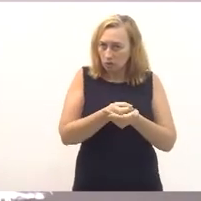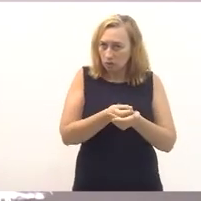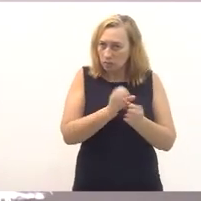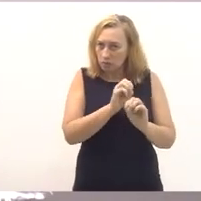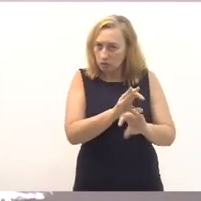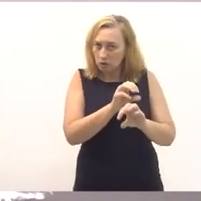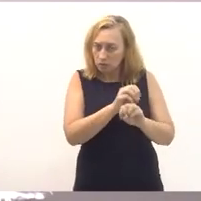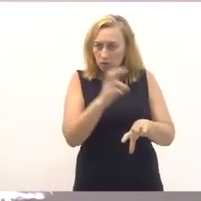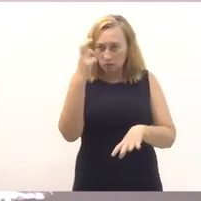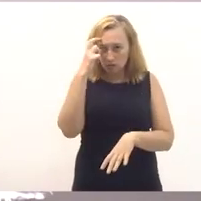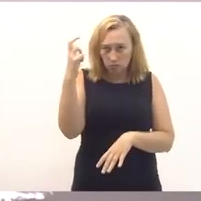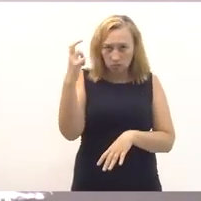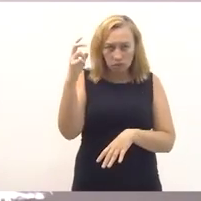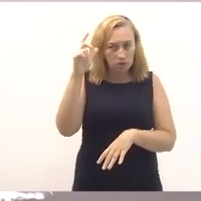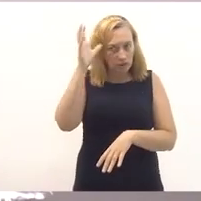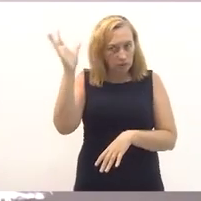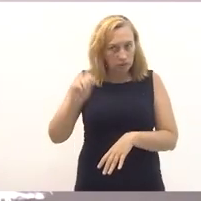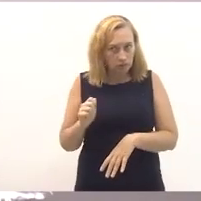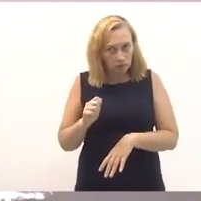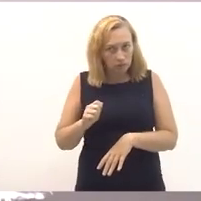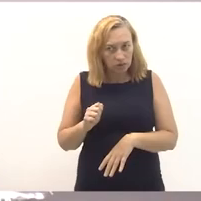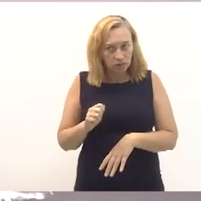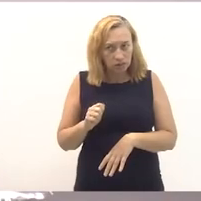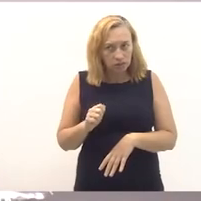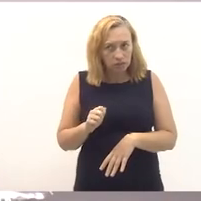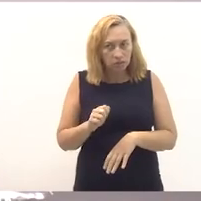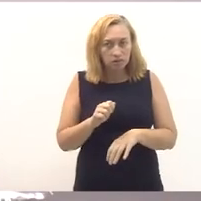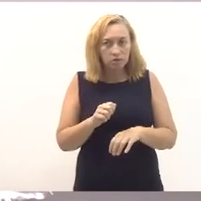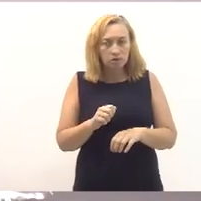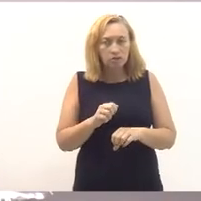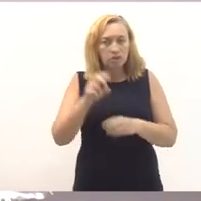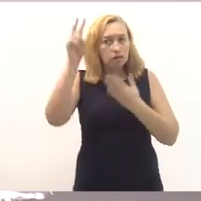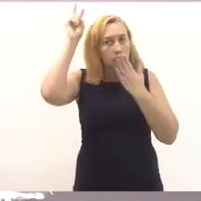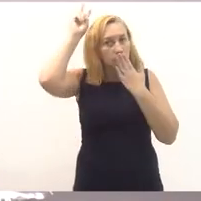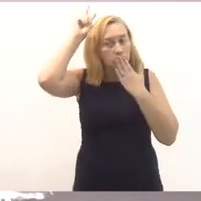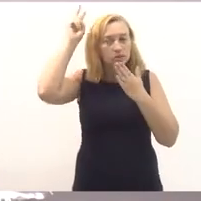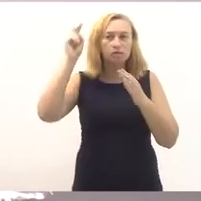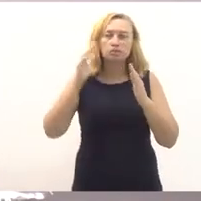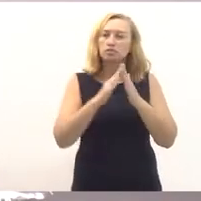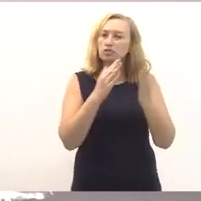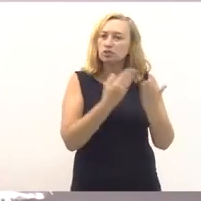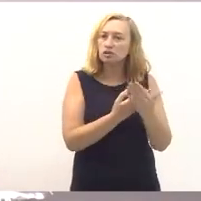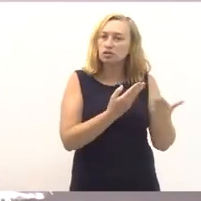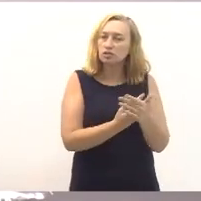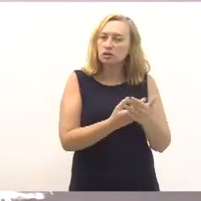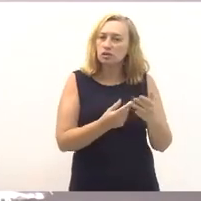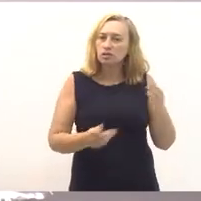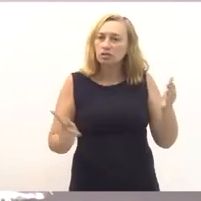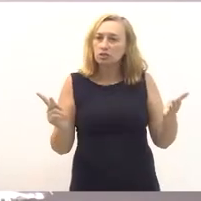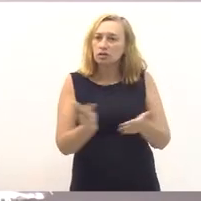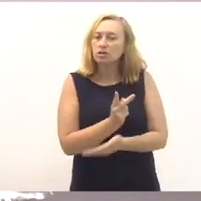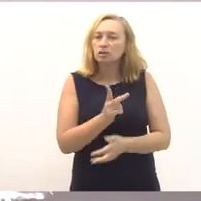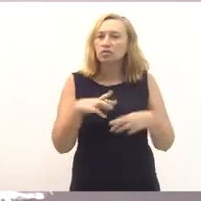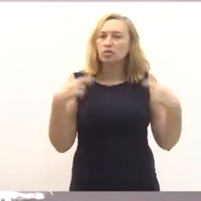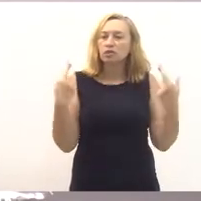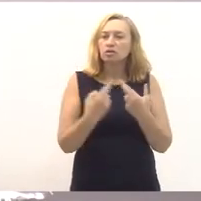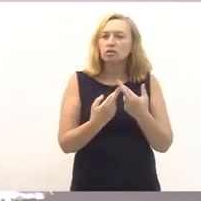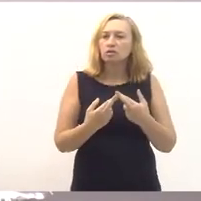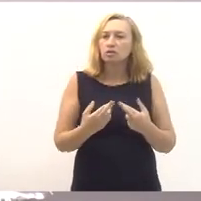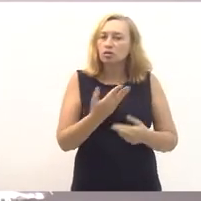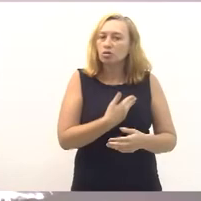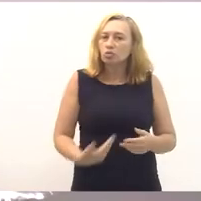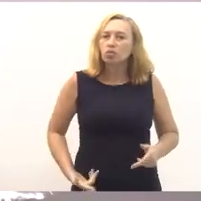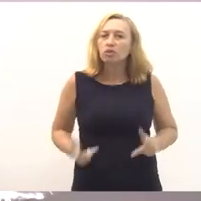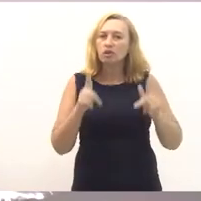o ensino da Cultura Africana afro-brasileira e indígena nas escolas surgiu de uma audiência pública como